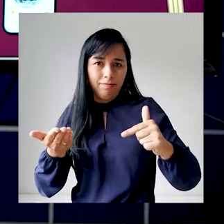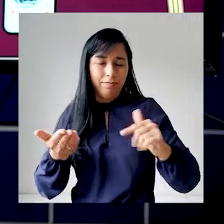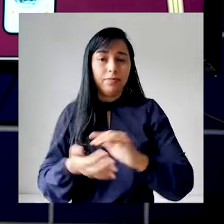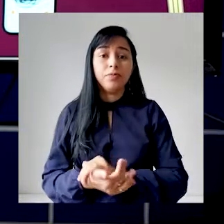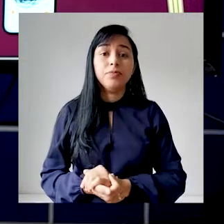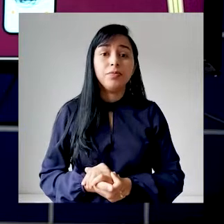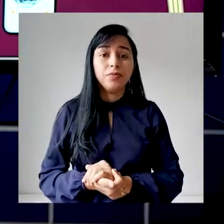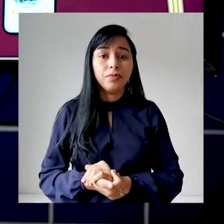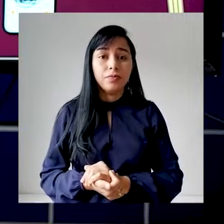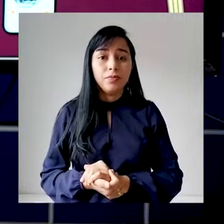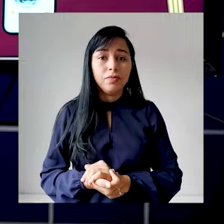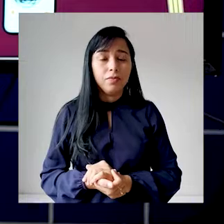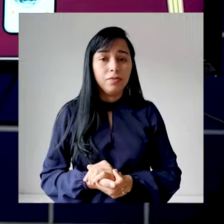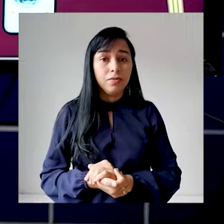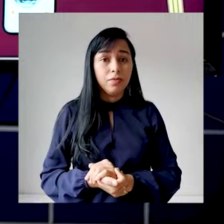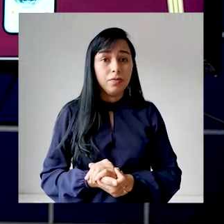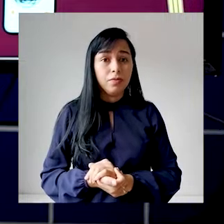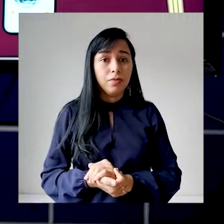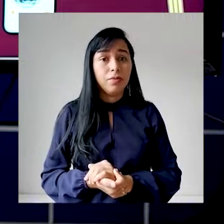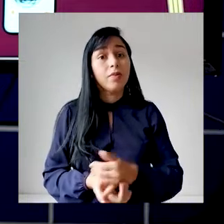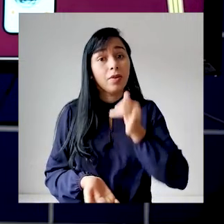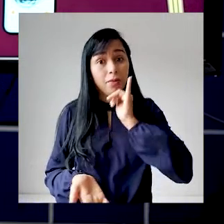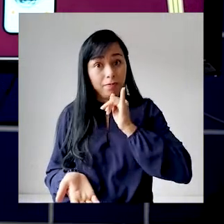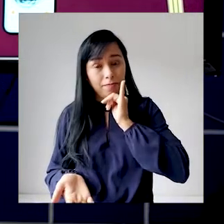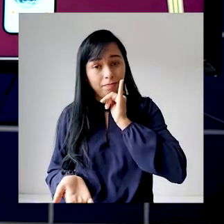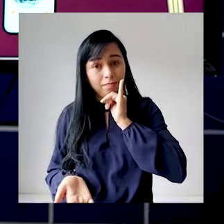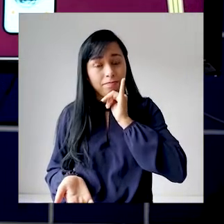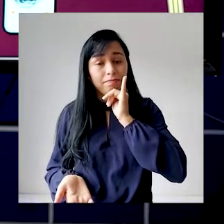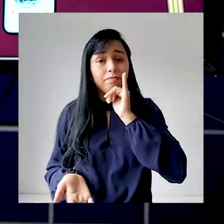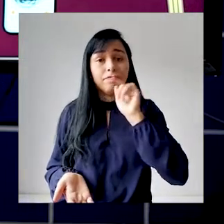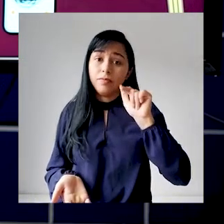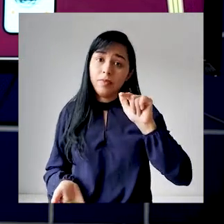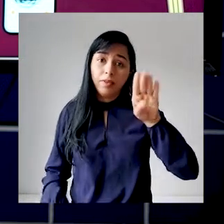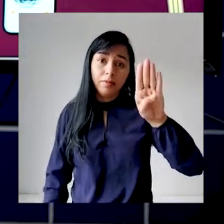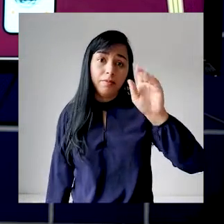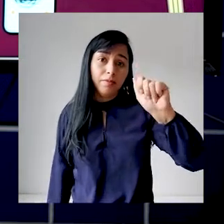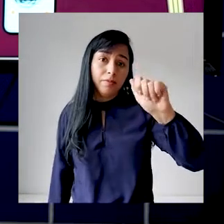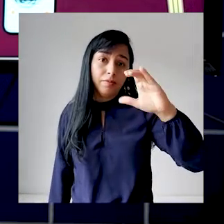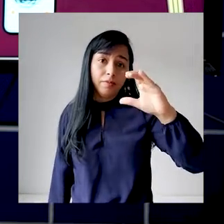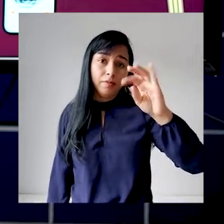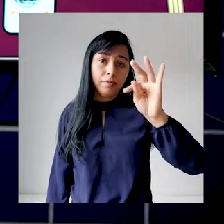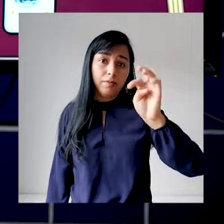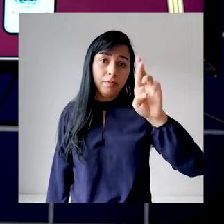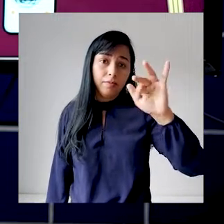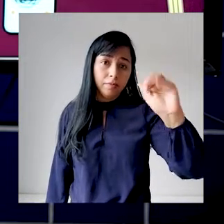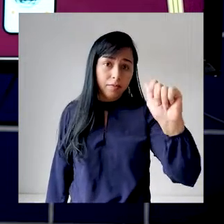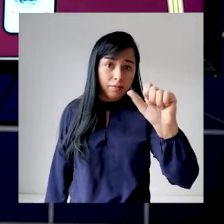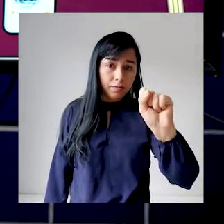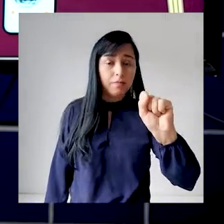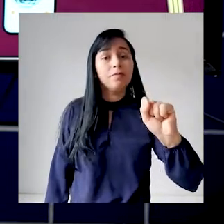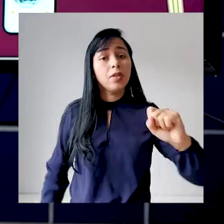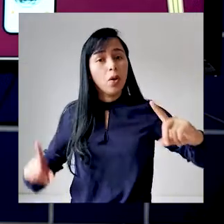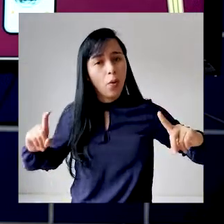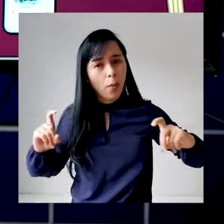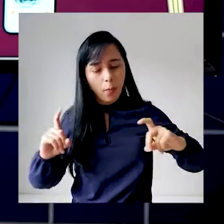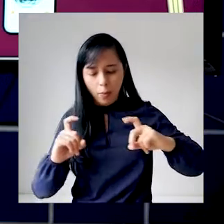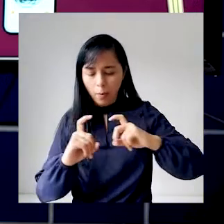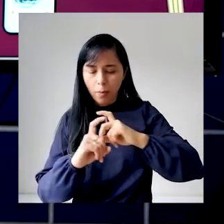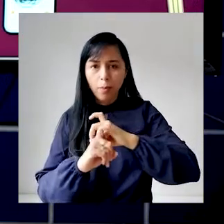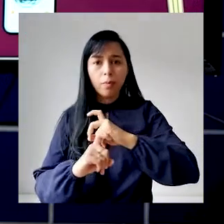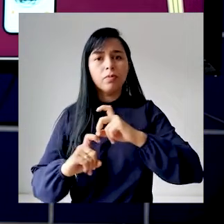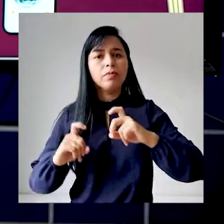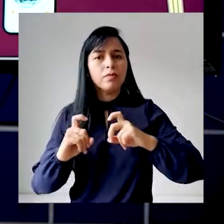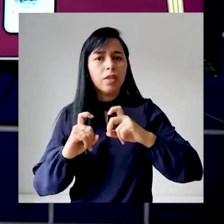Como exemplo desse tipo de reprodução, nós podemos citar as bactérias, que são seres vivos